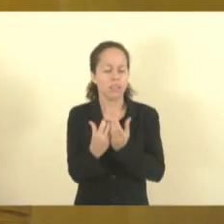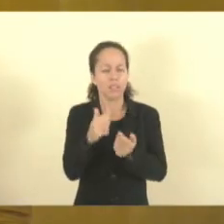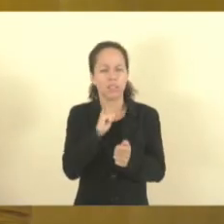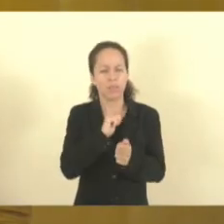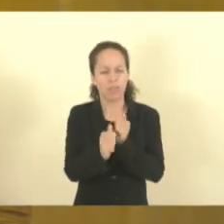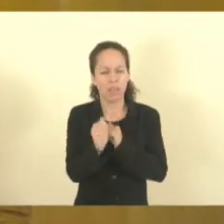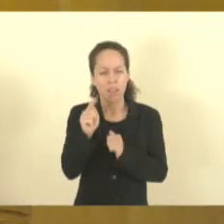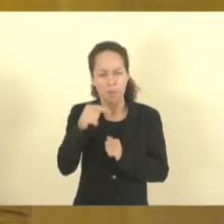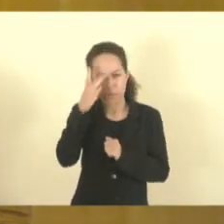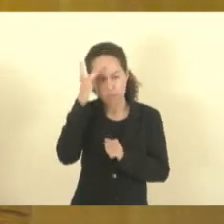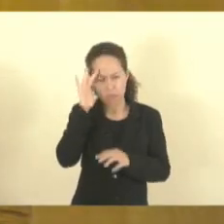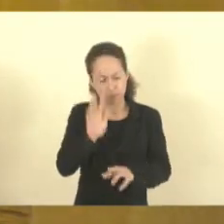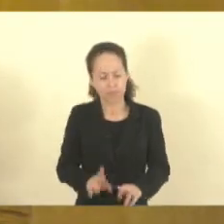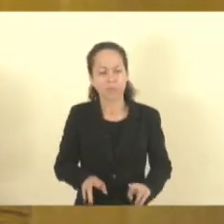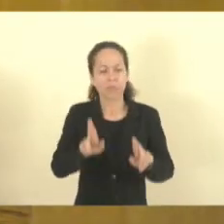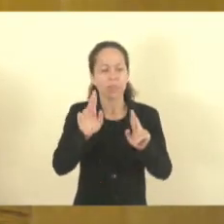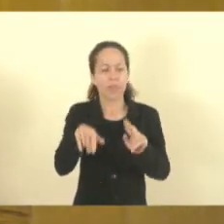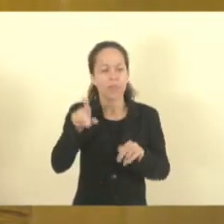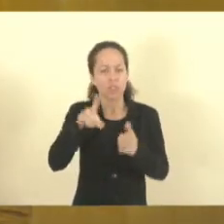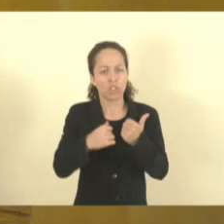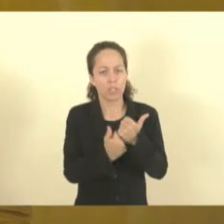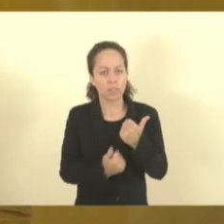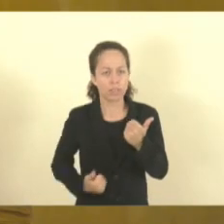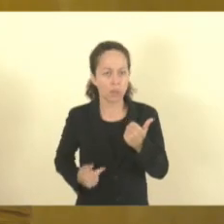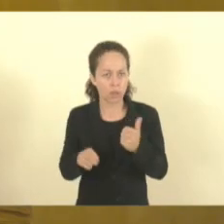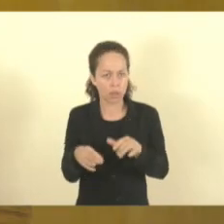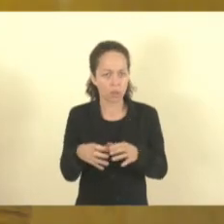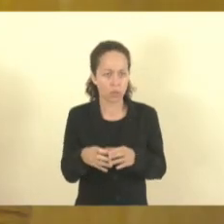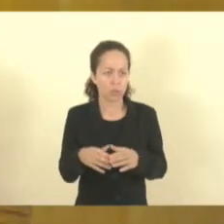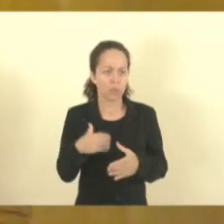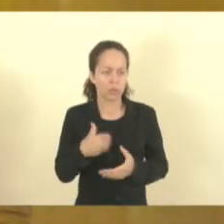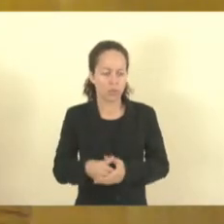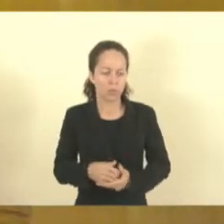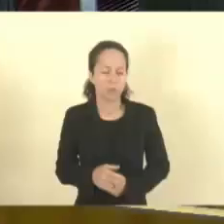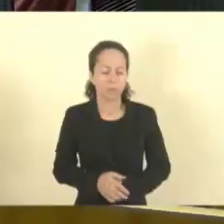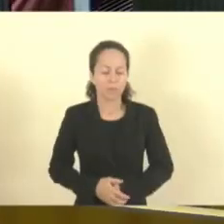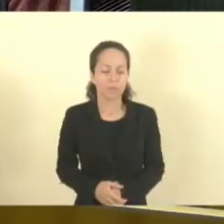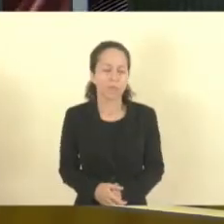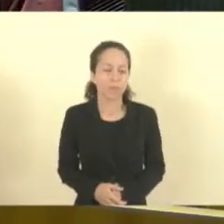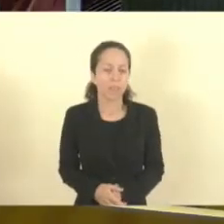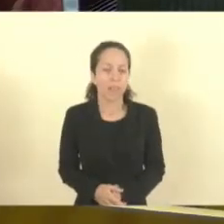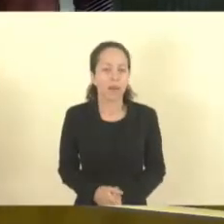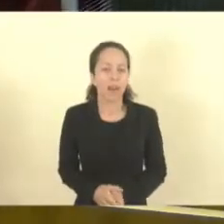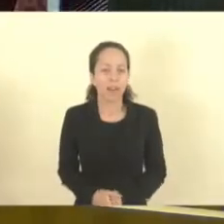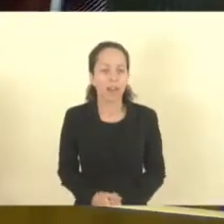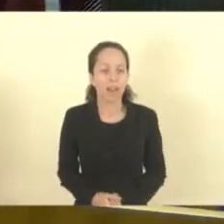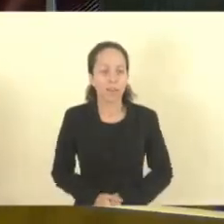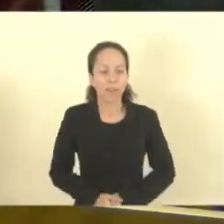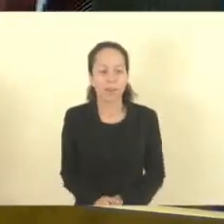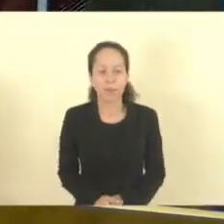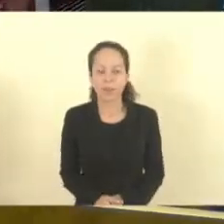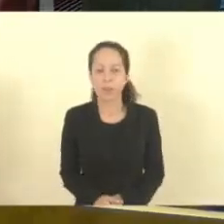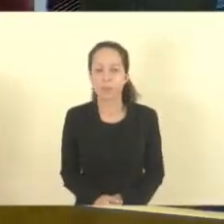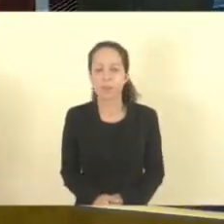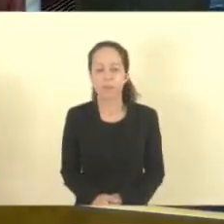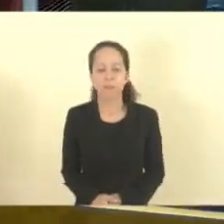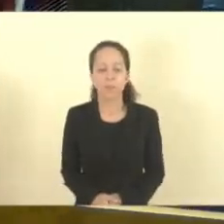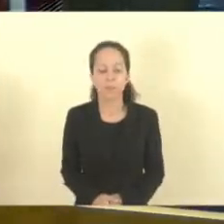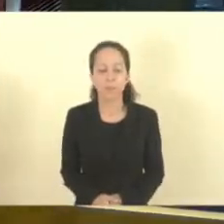os torcedores, que é a direção da Desportiva Ferroviária. Pela ordem, presidente. A palavra, deputada